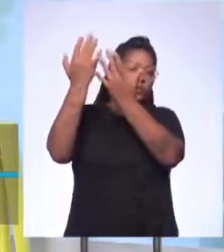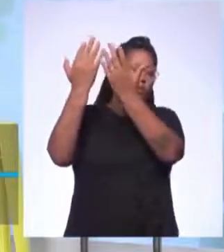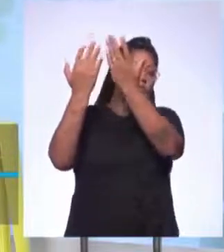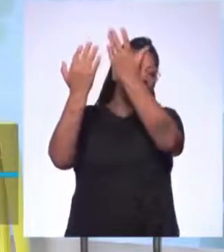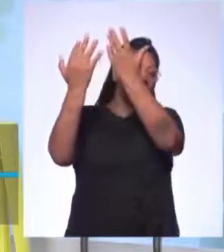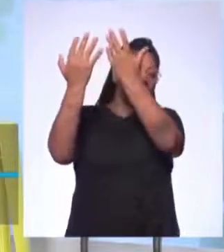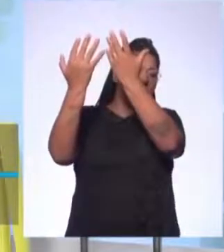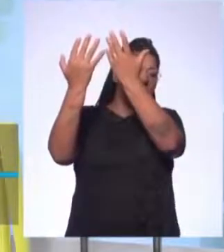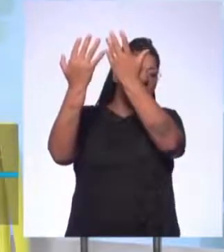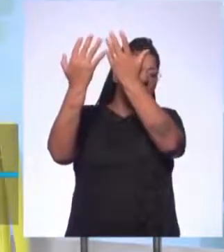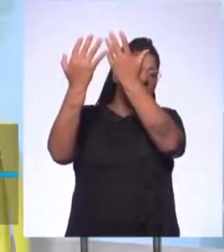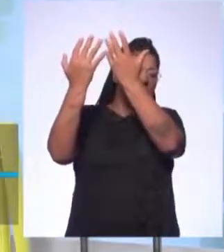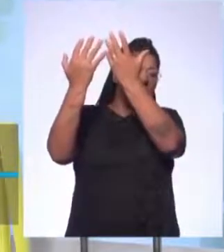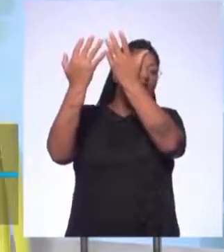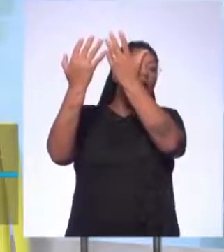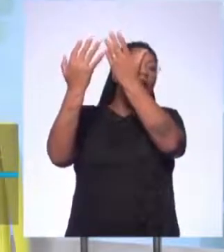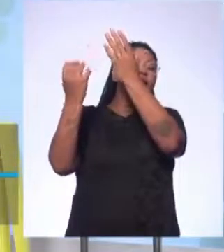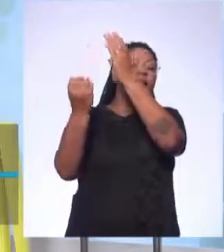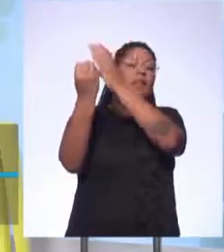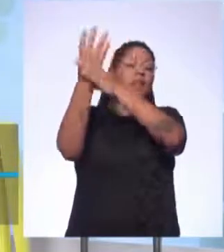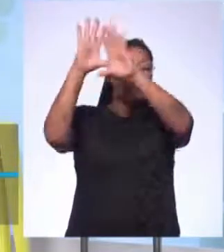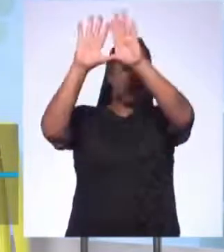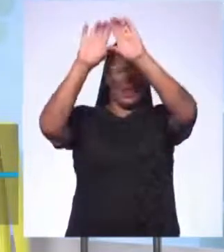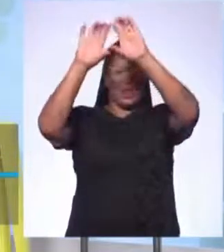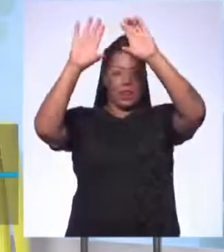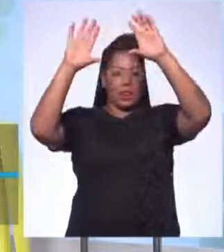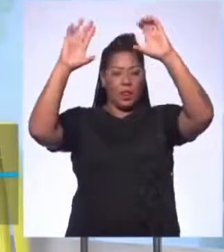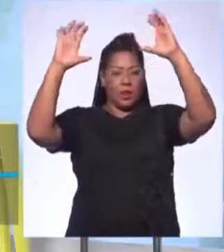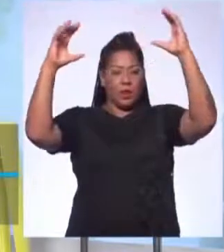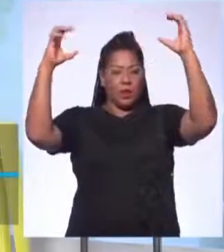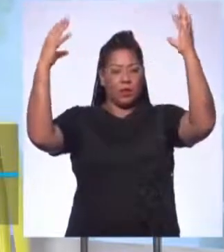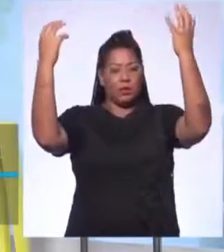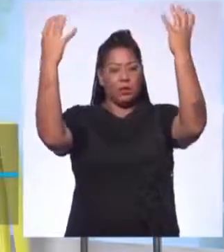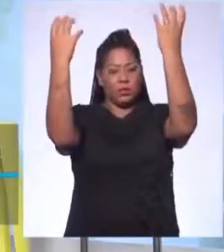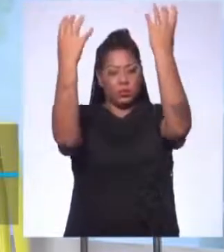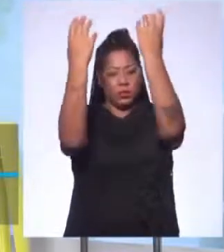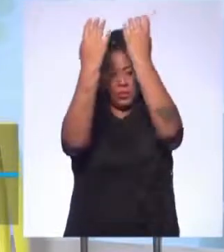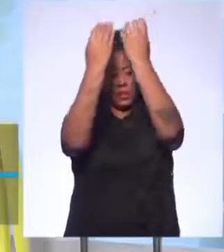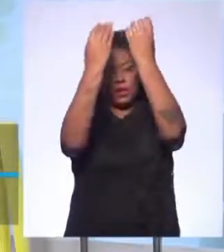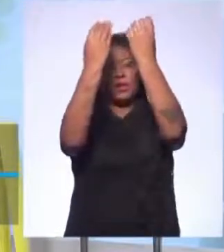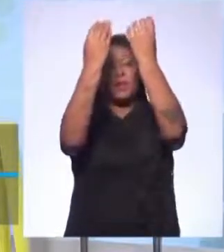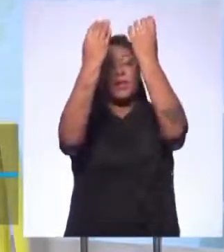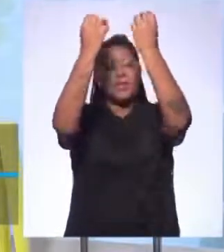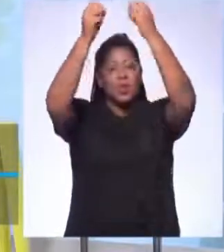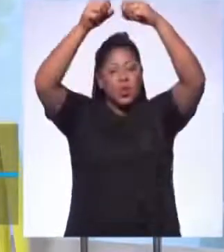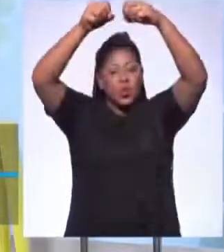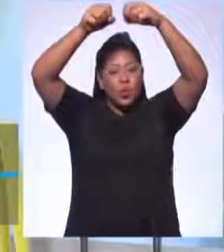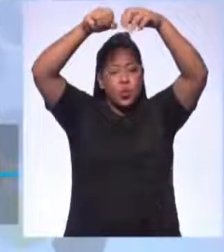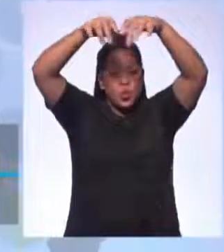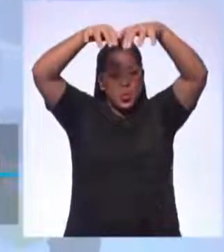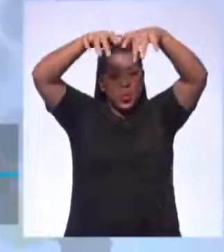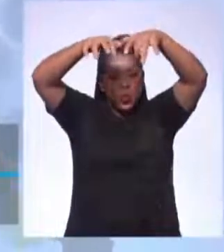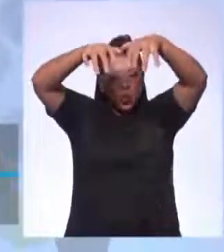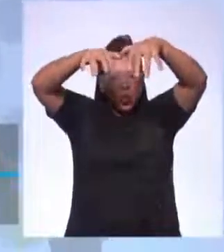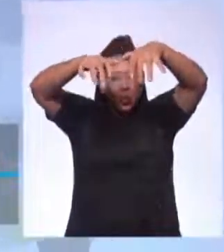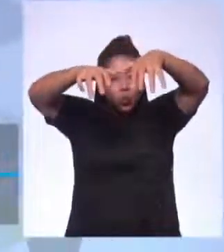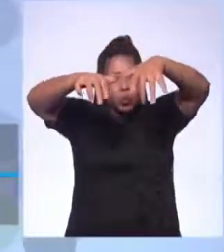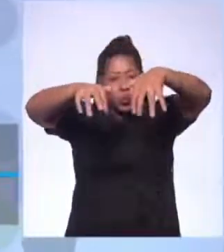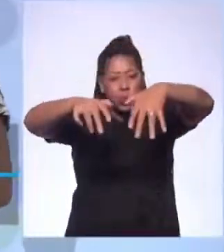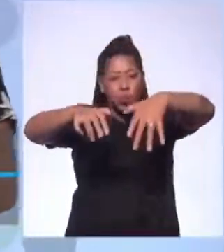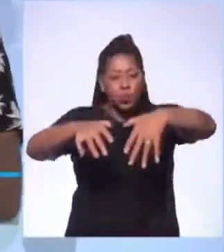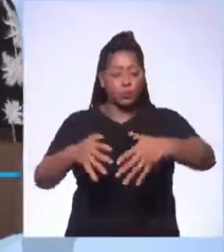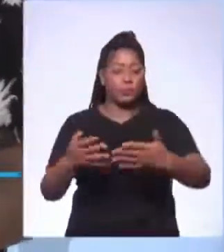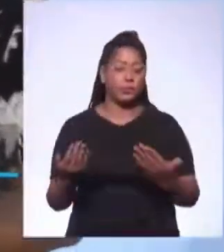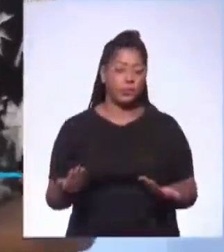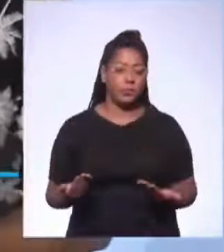Vão formando as nuvens, ocorre a precipitação e ela cai em forma de chuva novamente. Então,